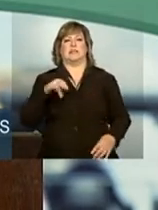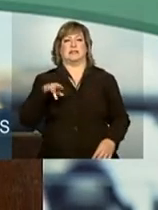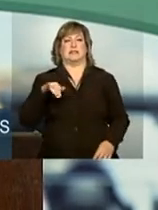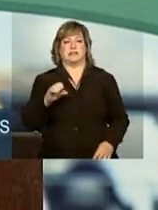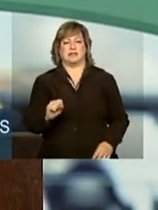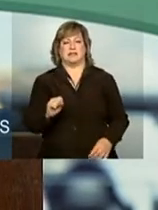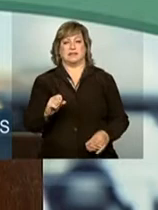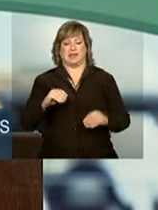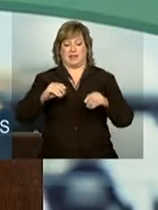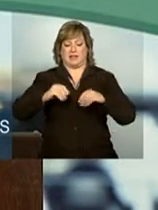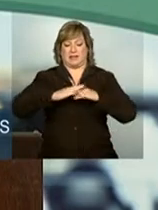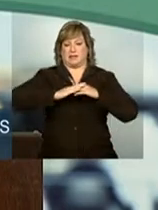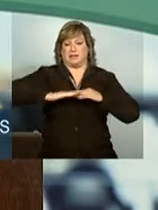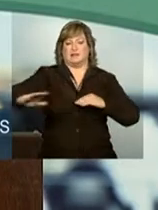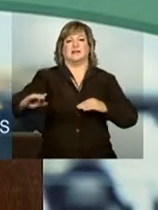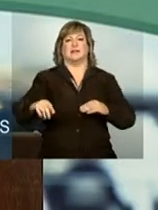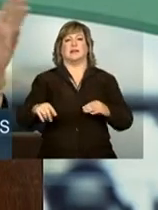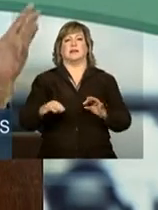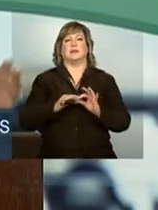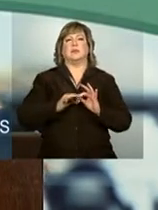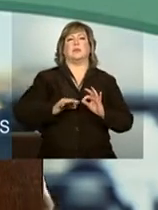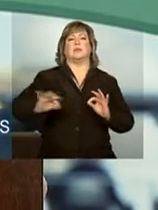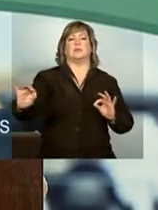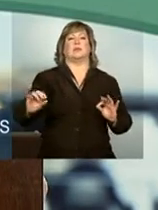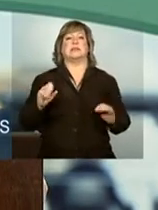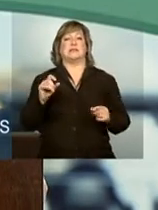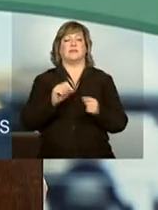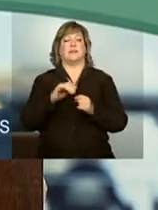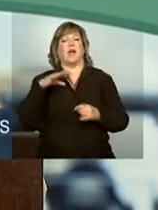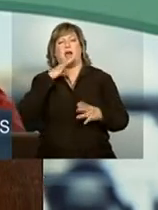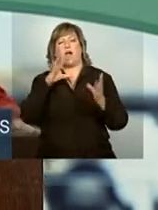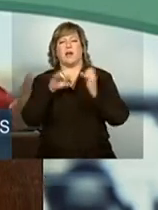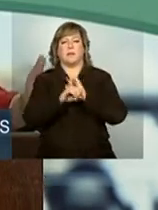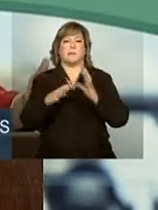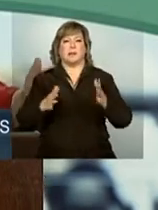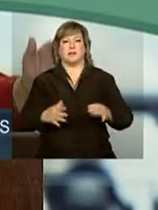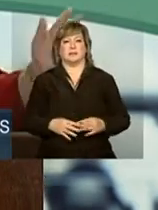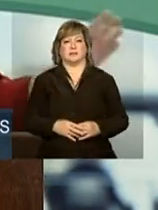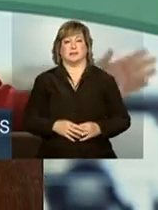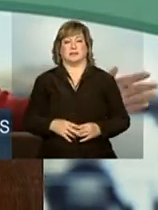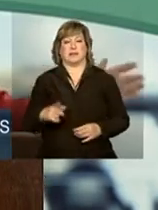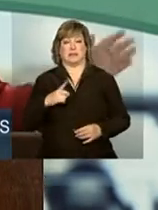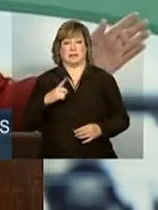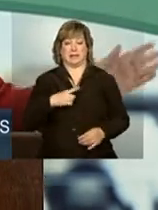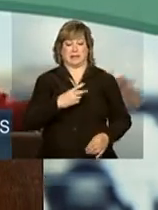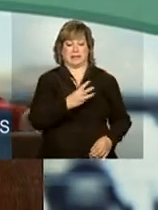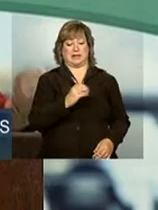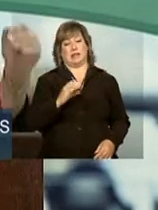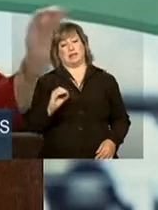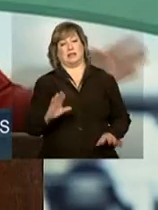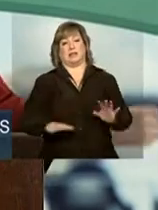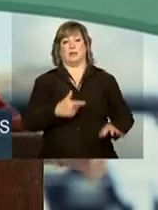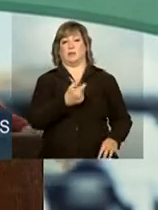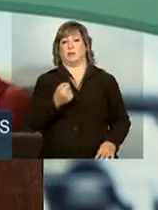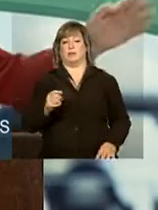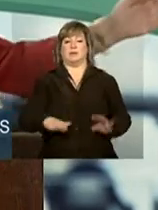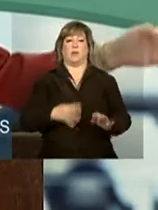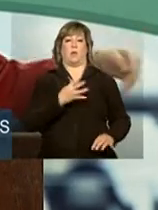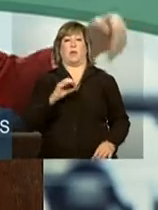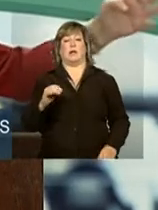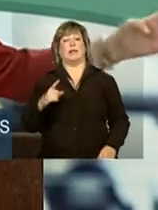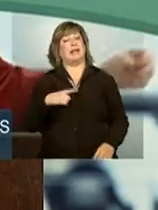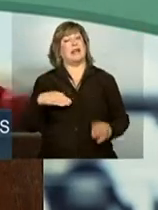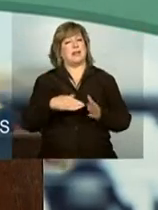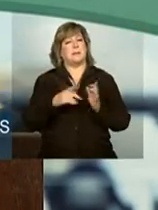vicinais, se a gente fizer uma estimativa? Vai de 300, 200, 400, tem